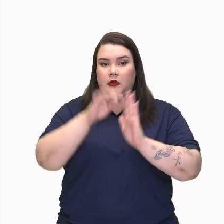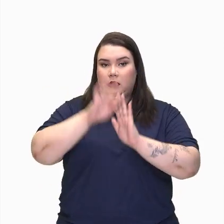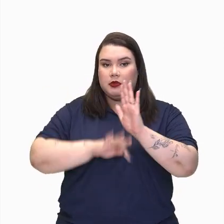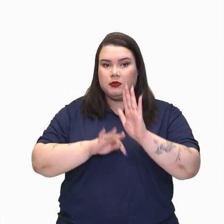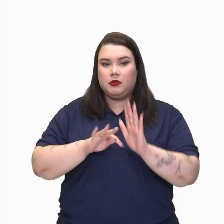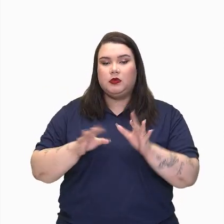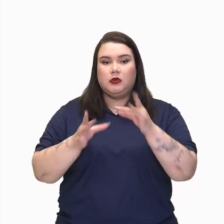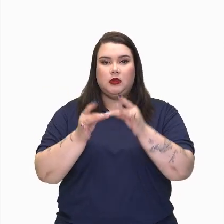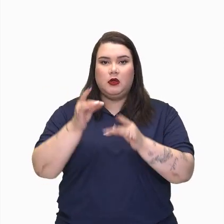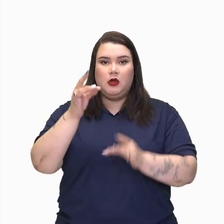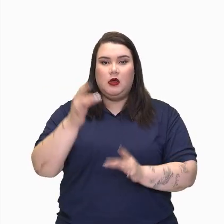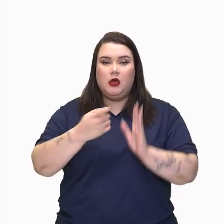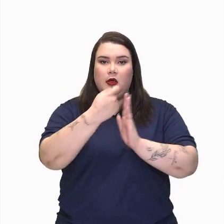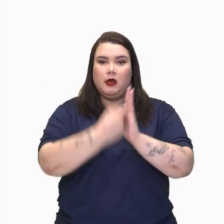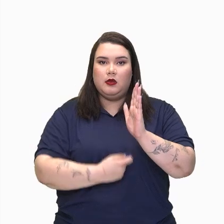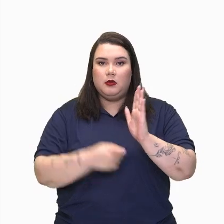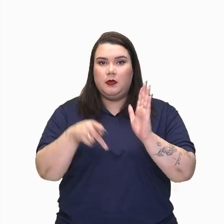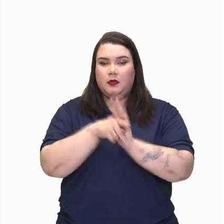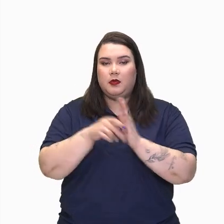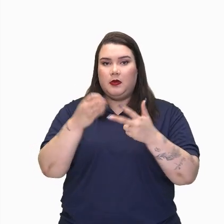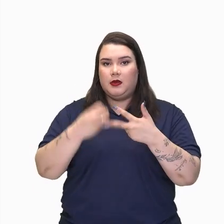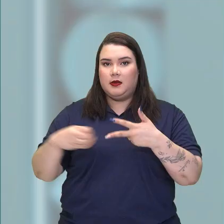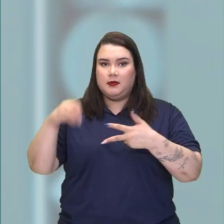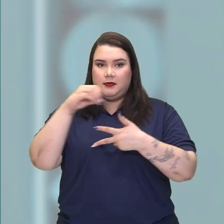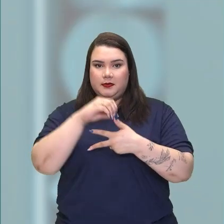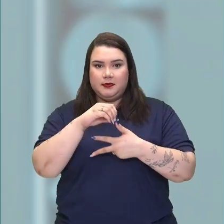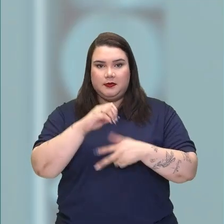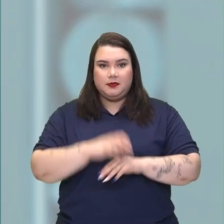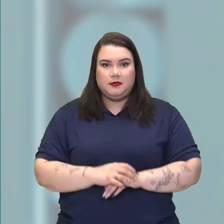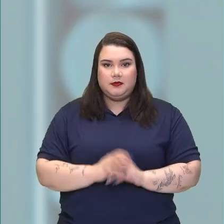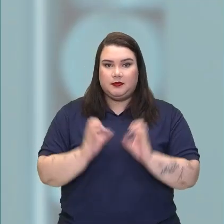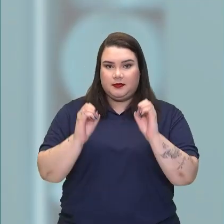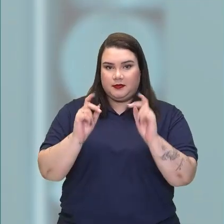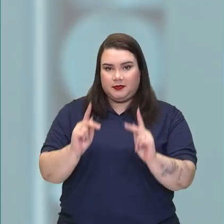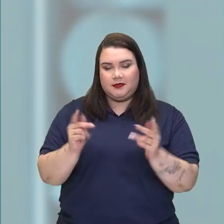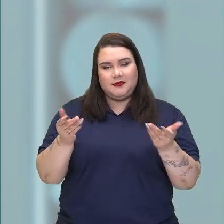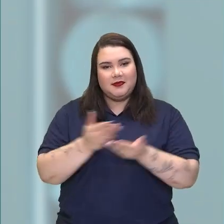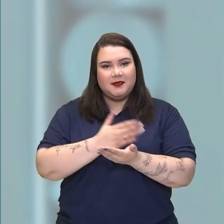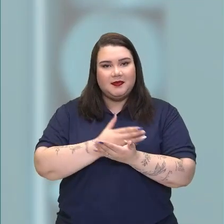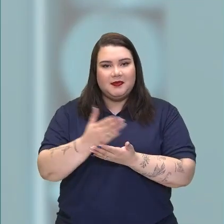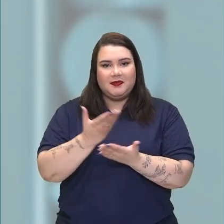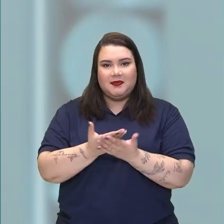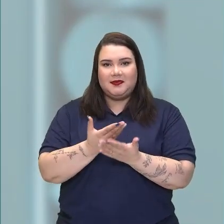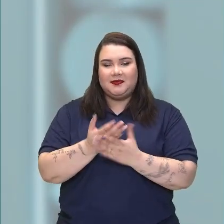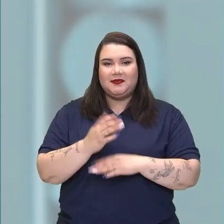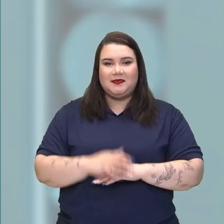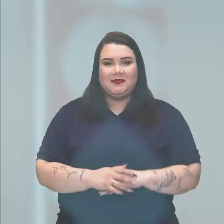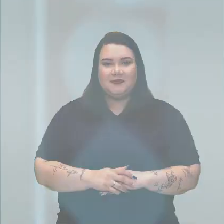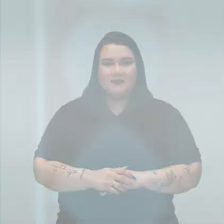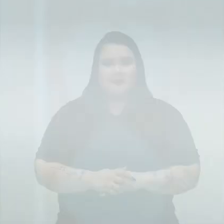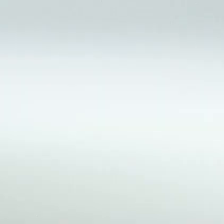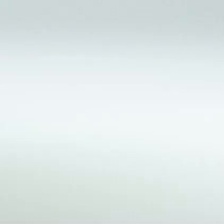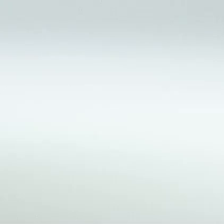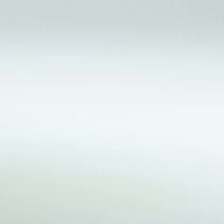o detalhamento redação do Enem. Então, gente, vamos estudar sobre a redação do Enem?